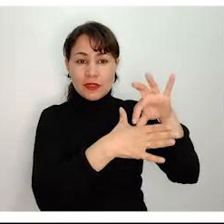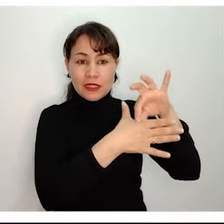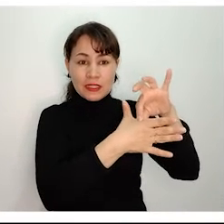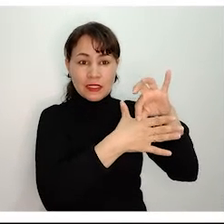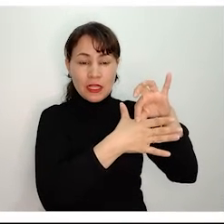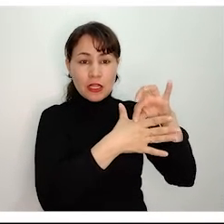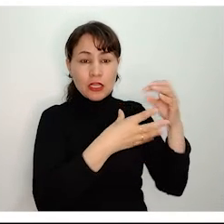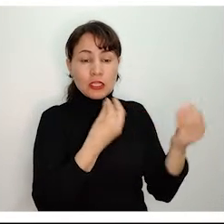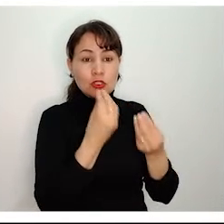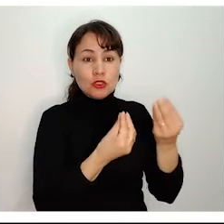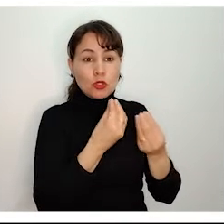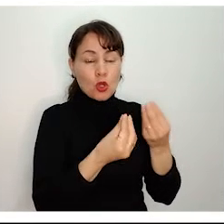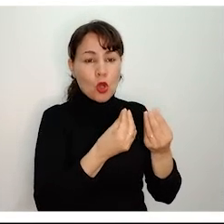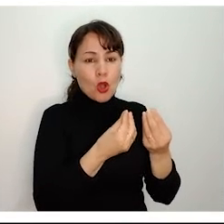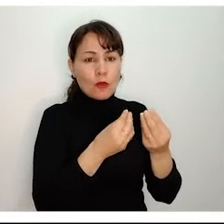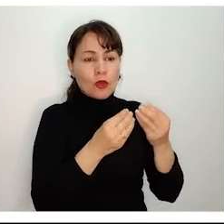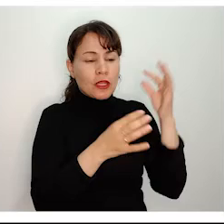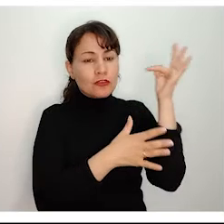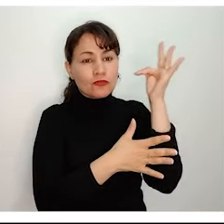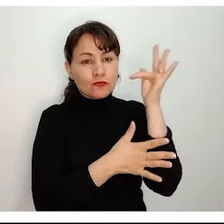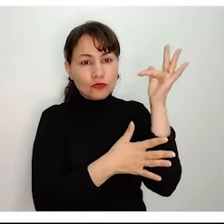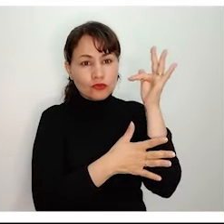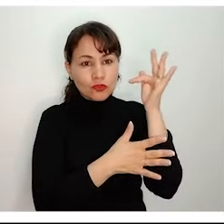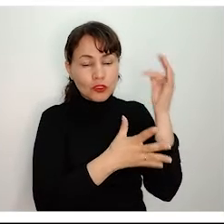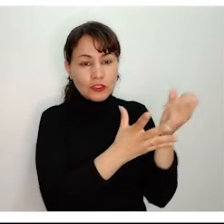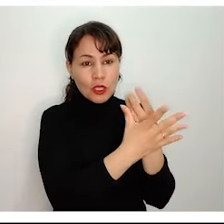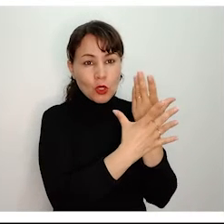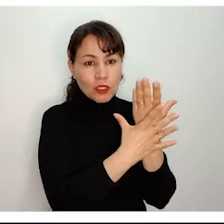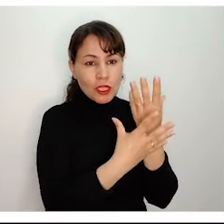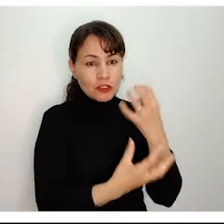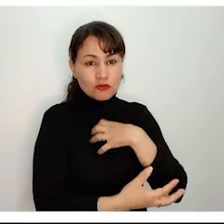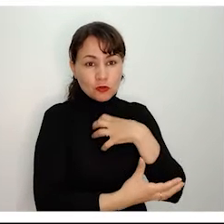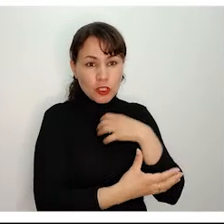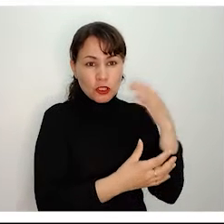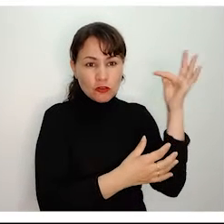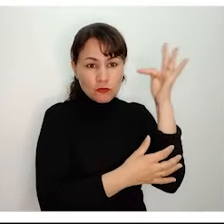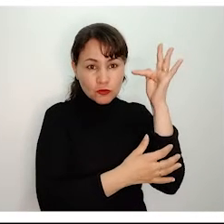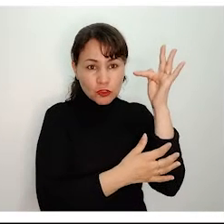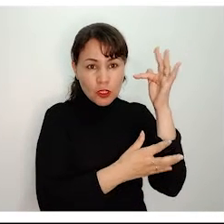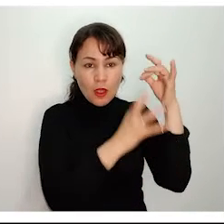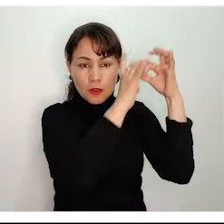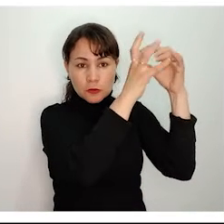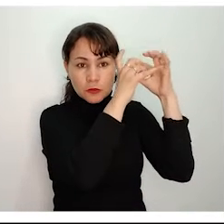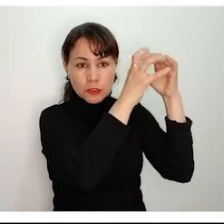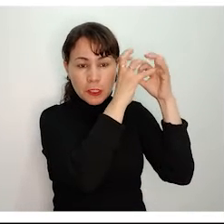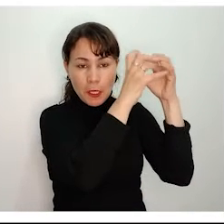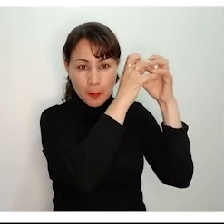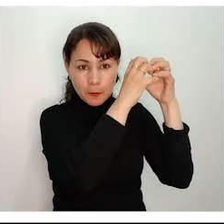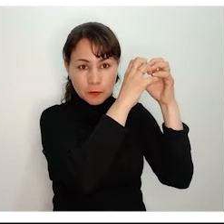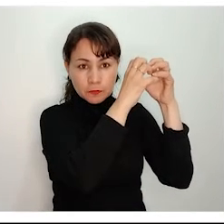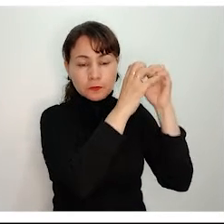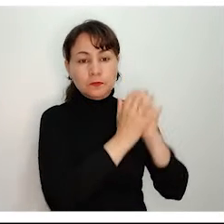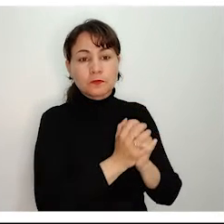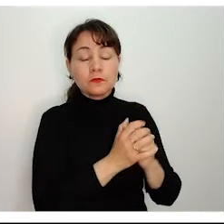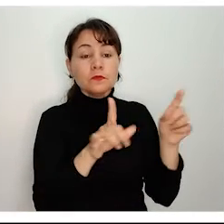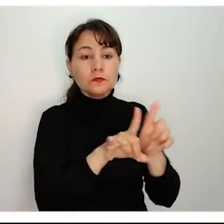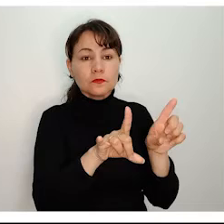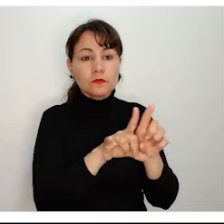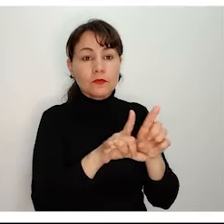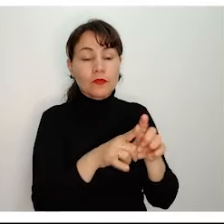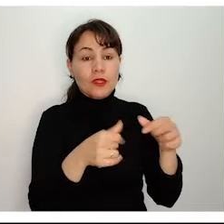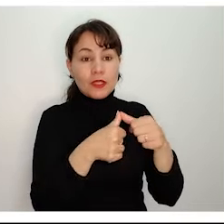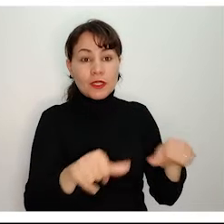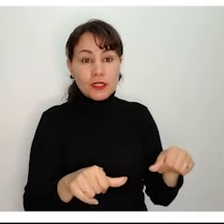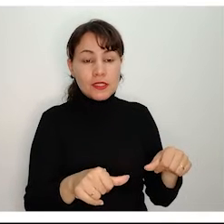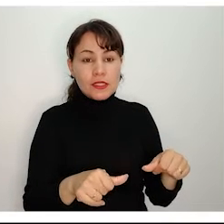das células, quanto fisiológica, que é no funcionamento, o modo de funcionamento do encéfalo, do